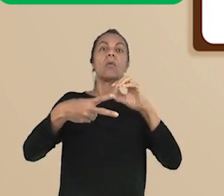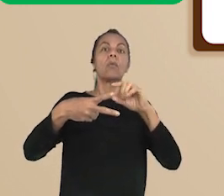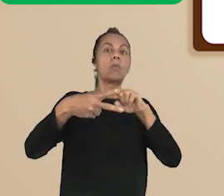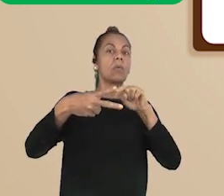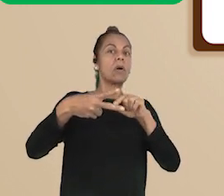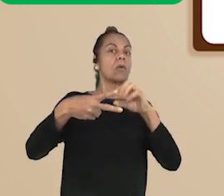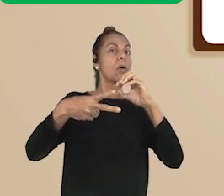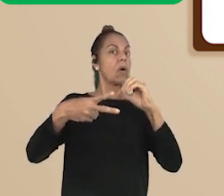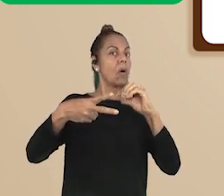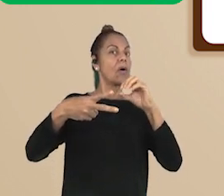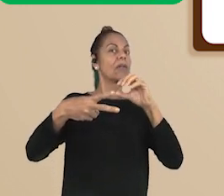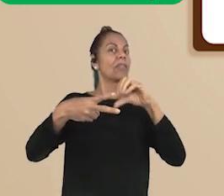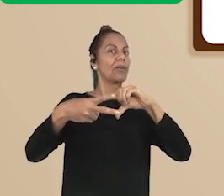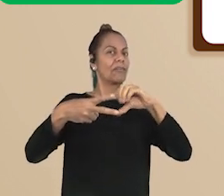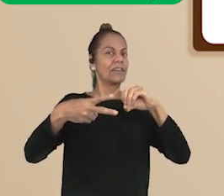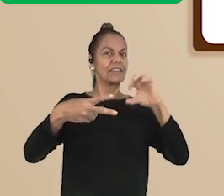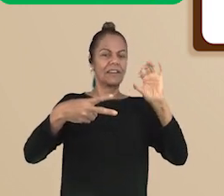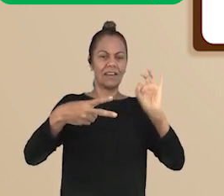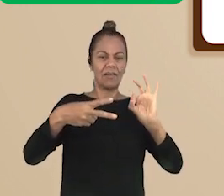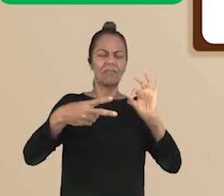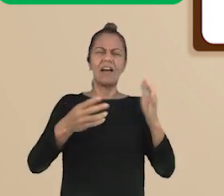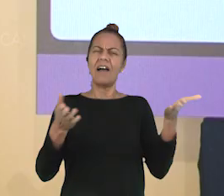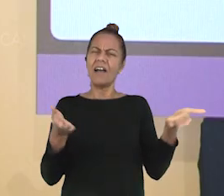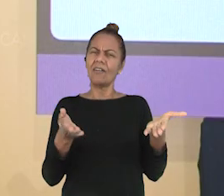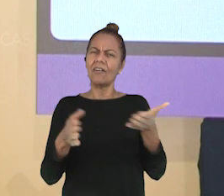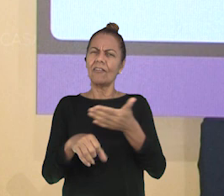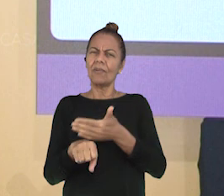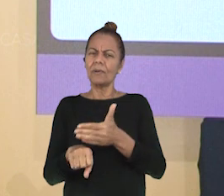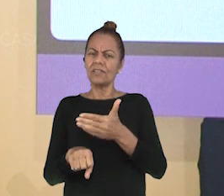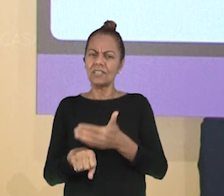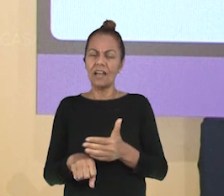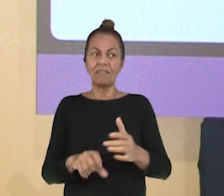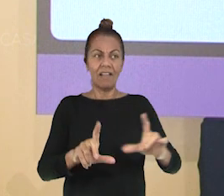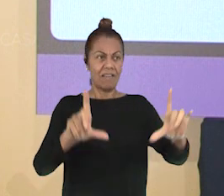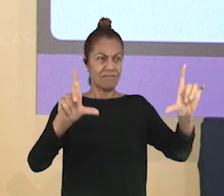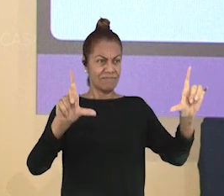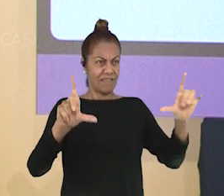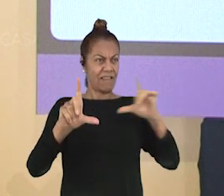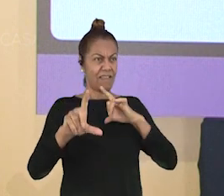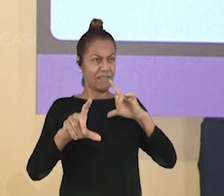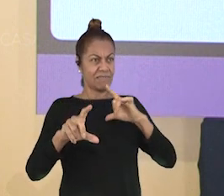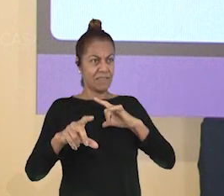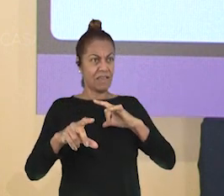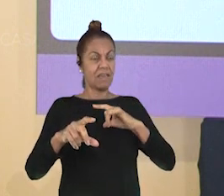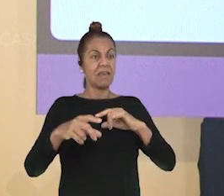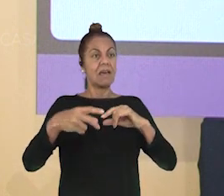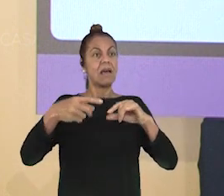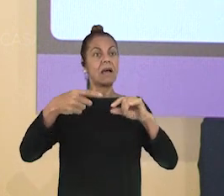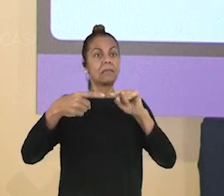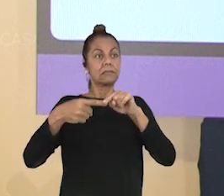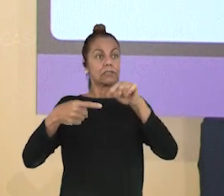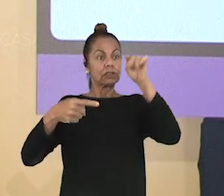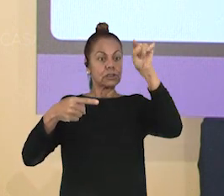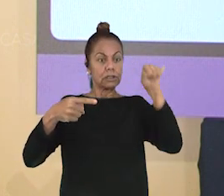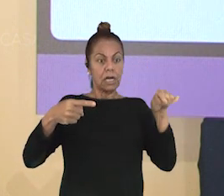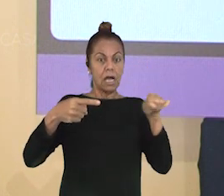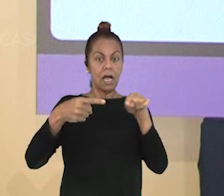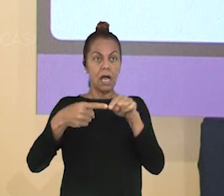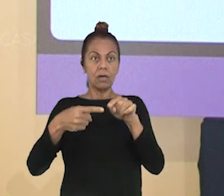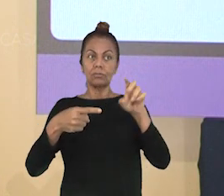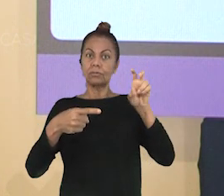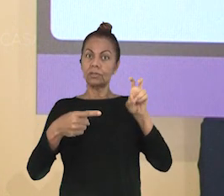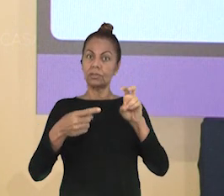ângulo O é um ângulo de 90 graus. Vamos praticar? Na tela, nós temos 5